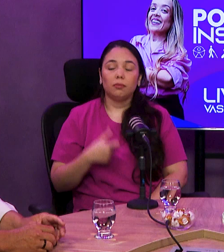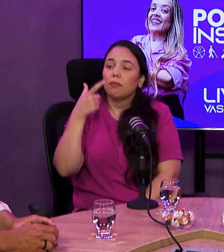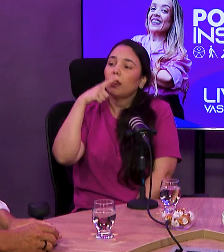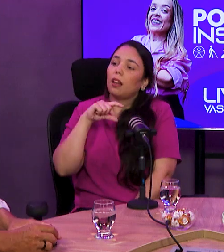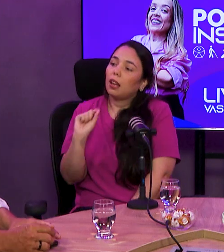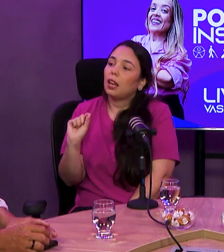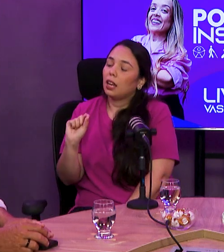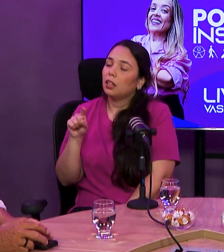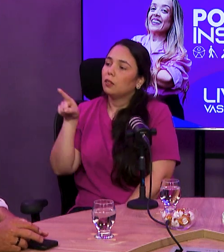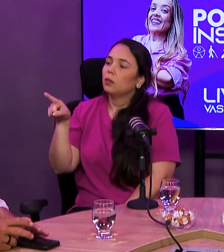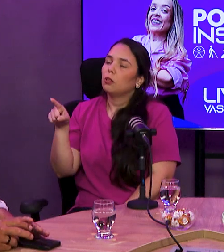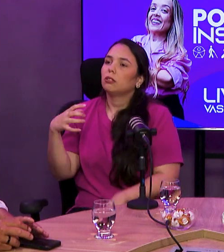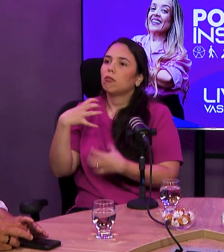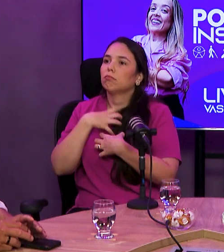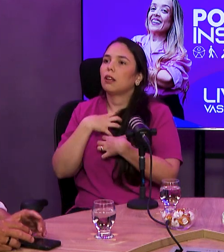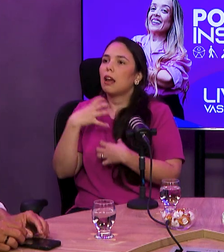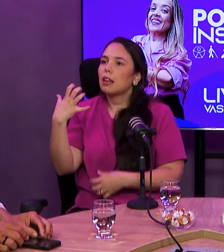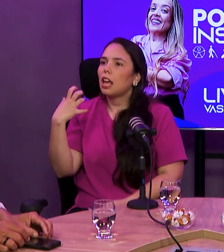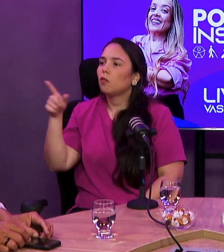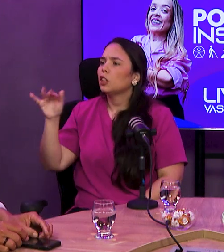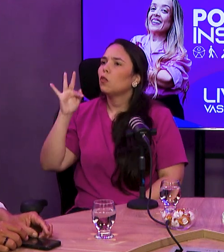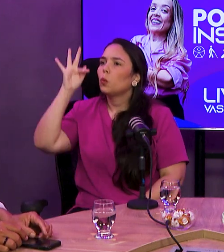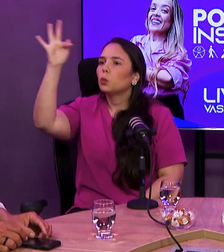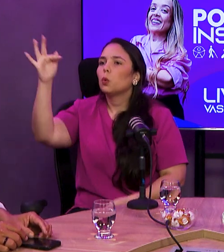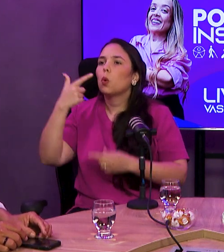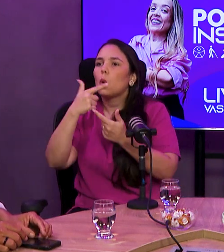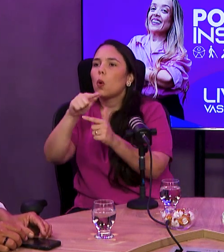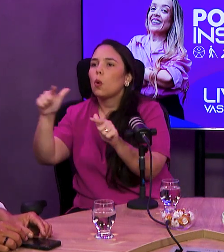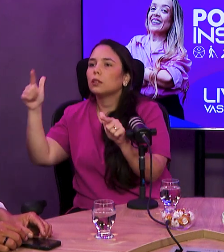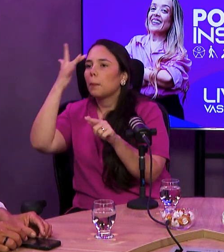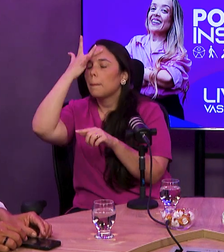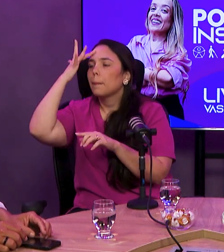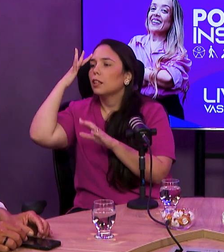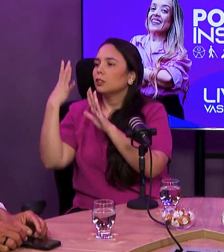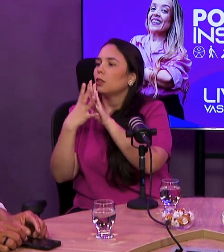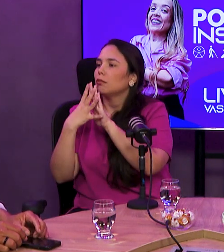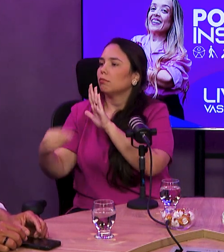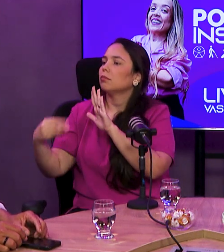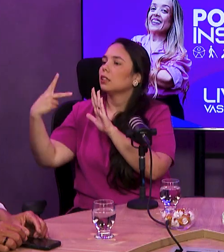quem você quer que inspire com a sua história? Com o seu legado?